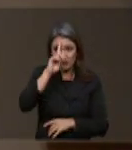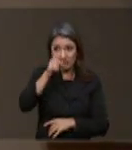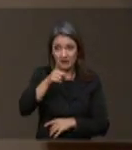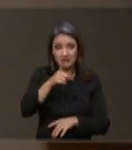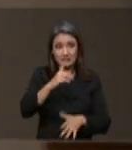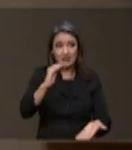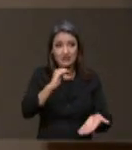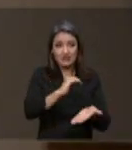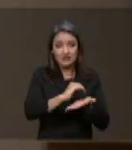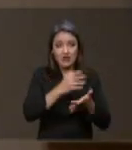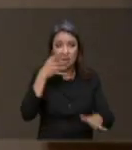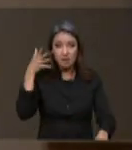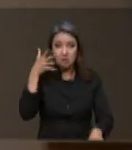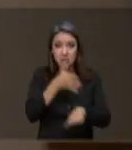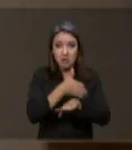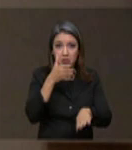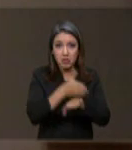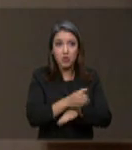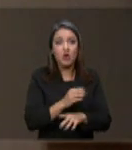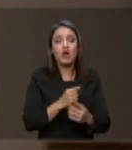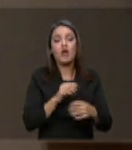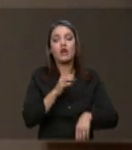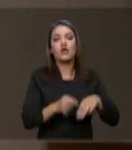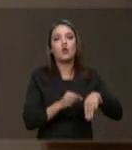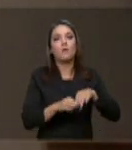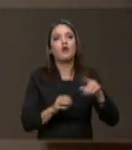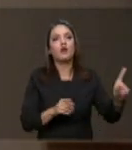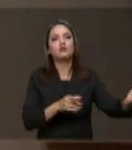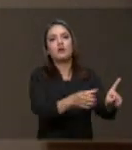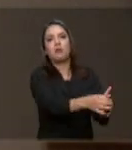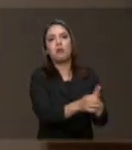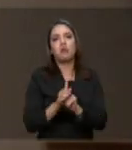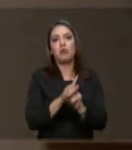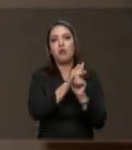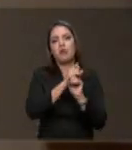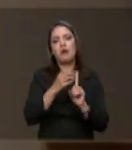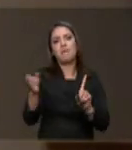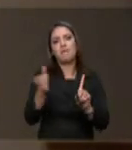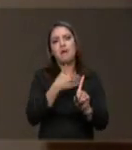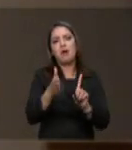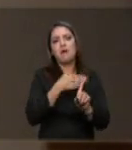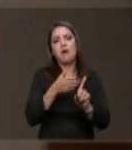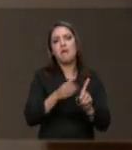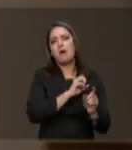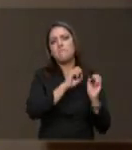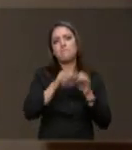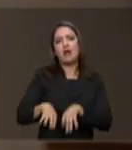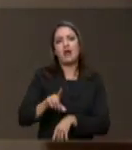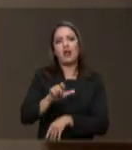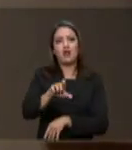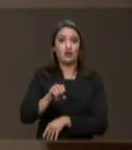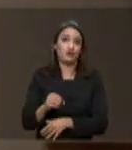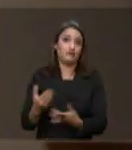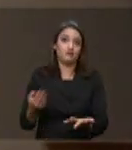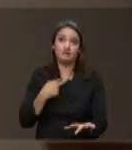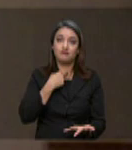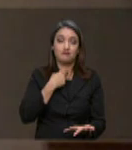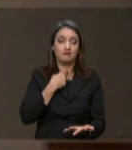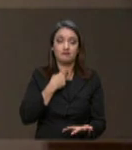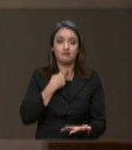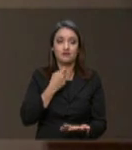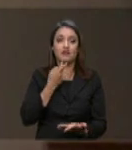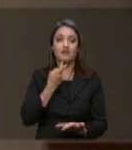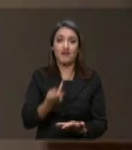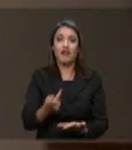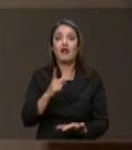e um dos seus ministros agredidos fisicamente jogado em uma lixeira e não há como afirmar que